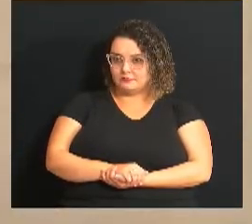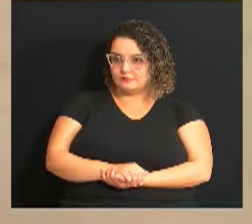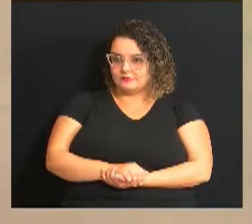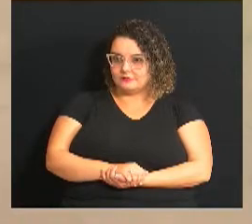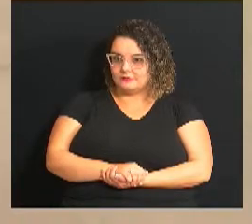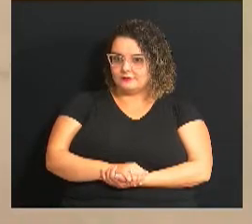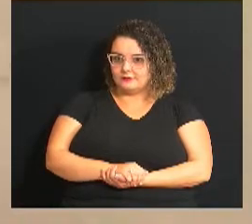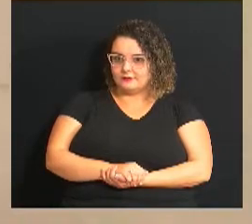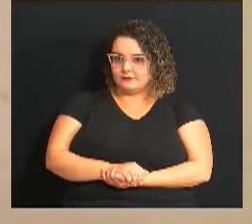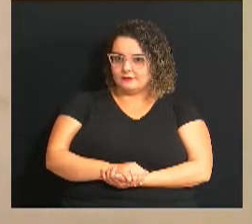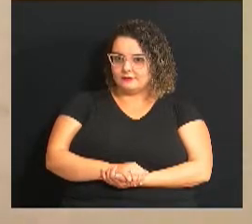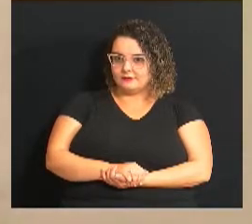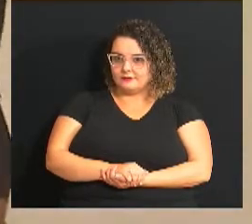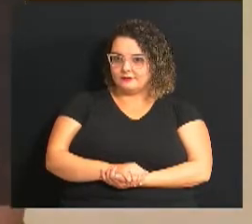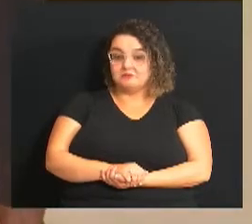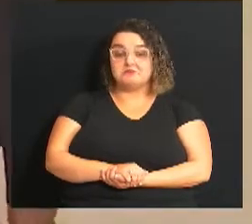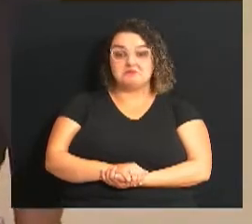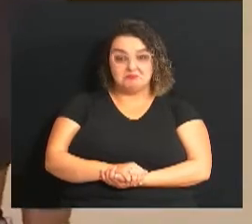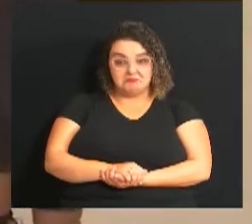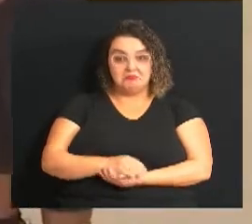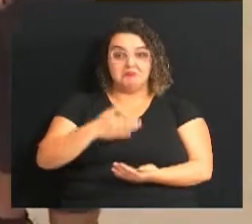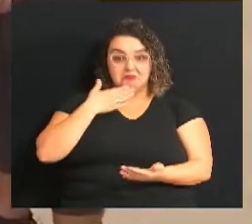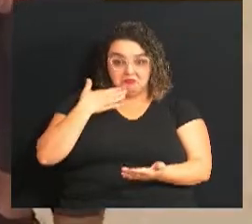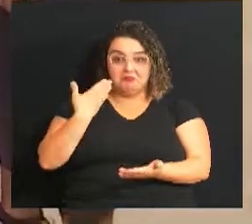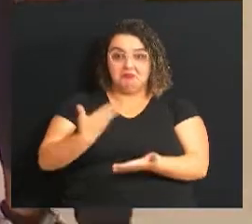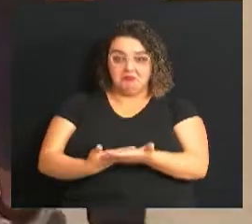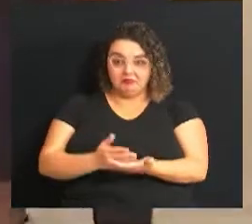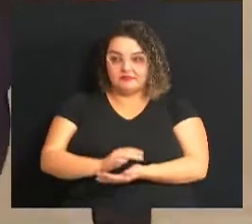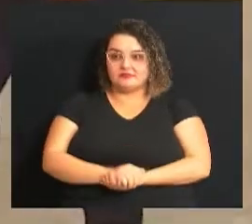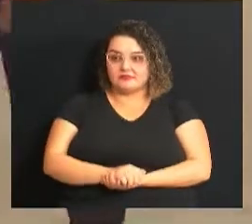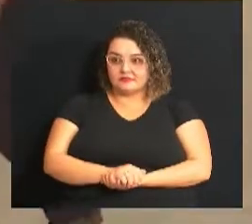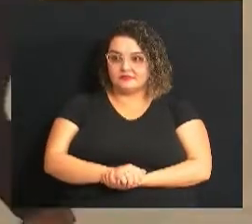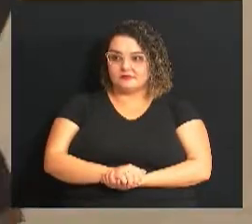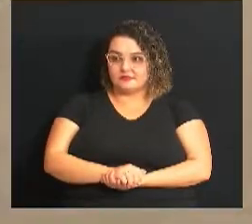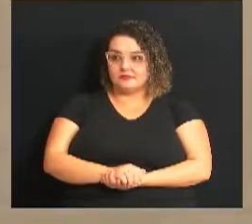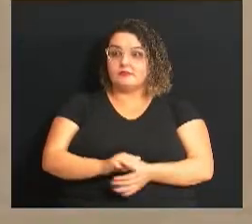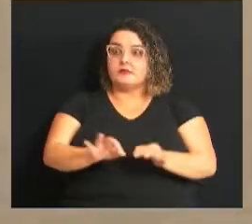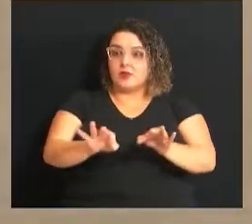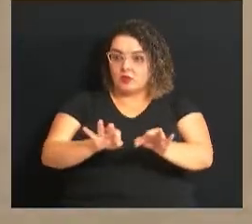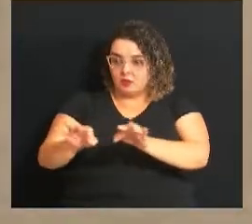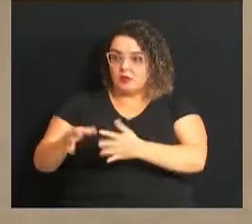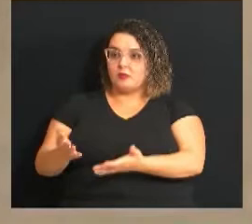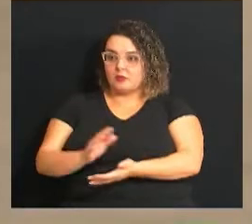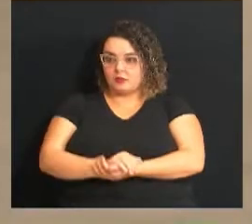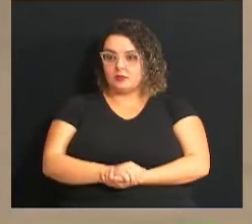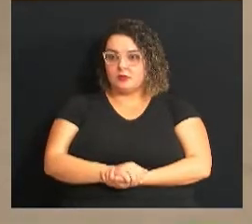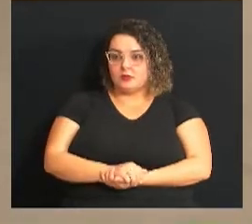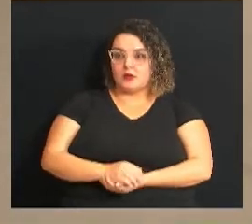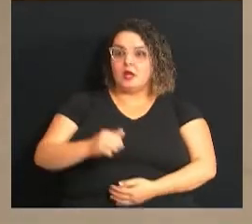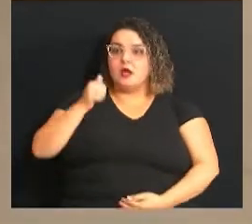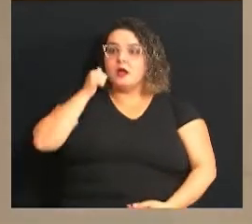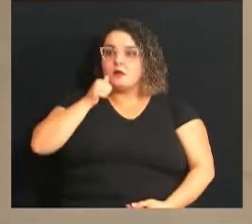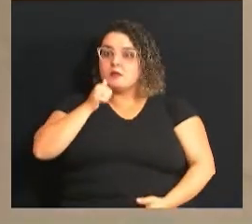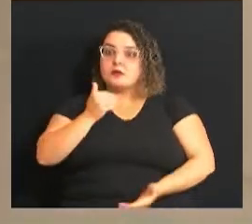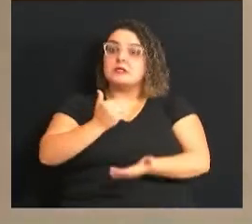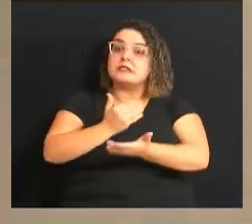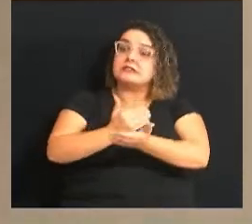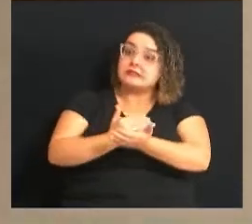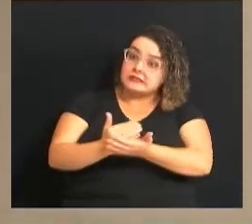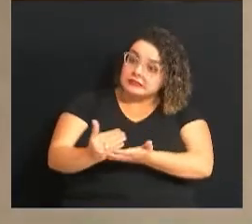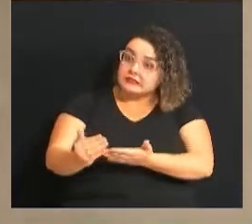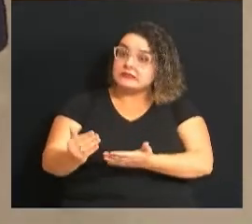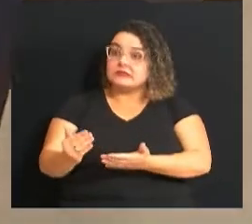Tá aí, impressionante. Isso exige um certo preparo, né? Aquela mulher que está começando ainda